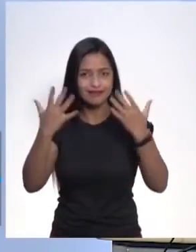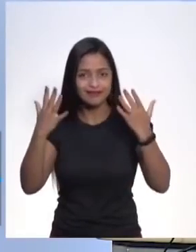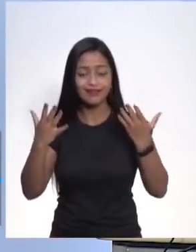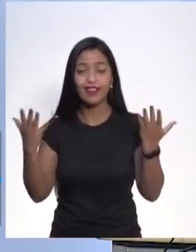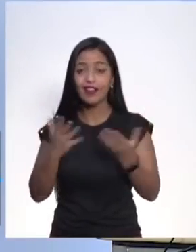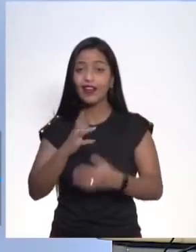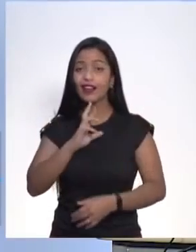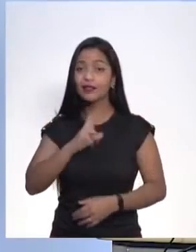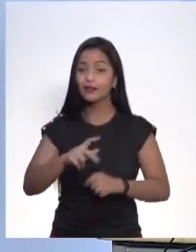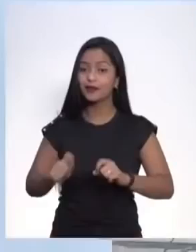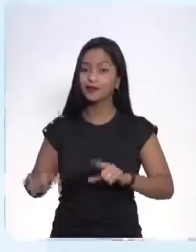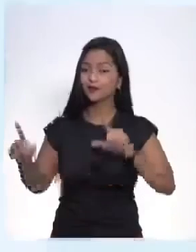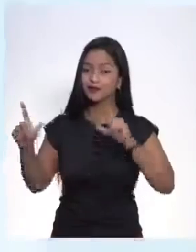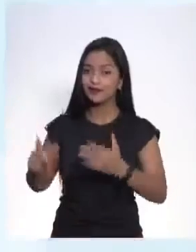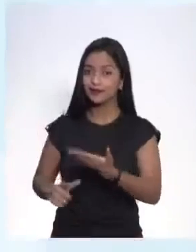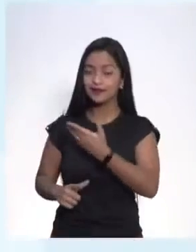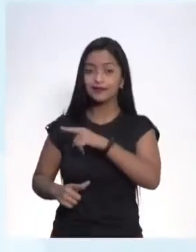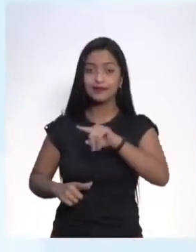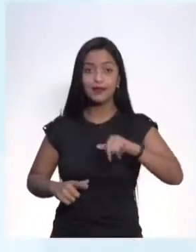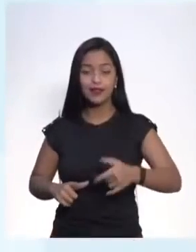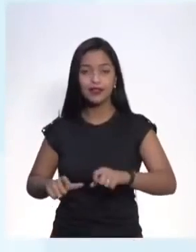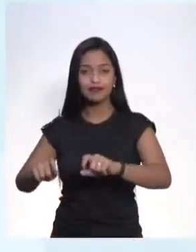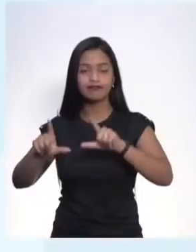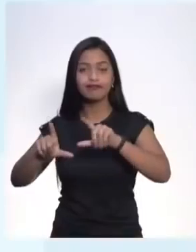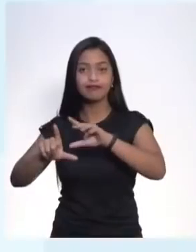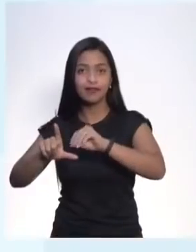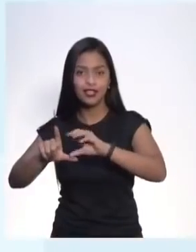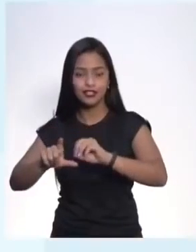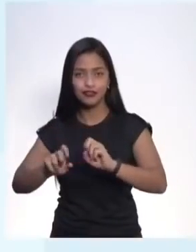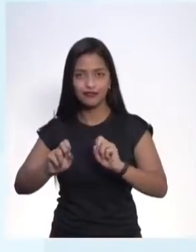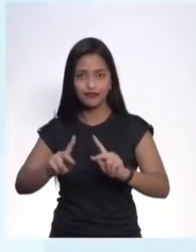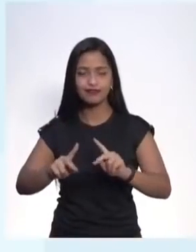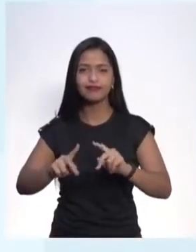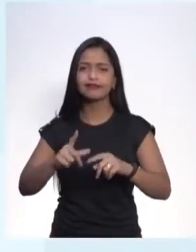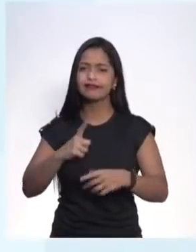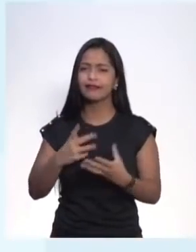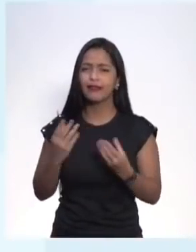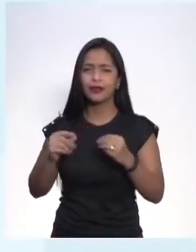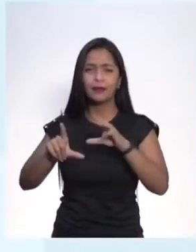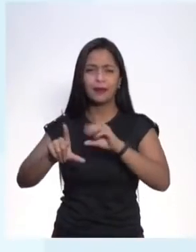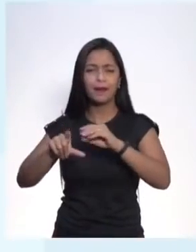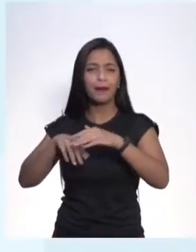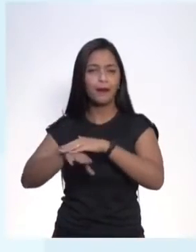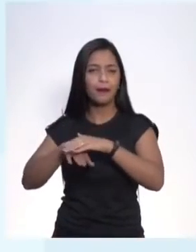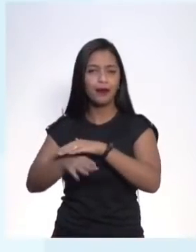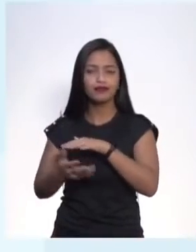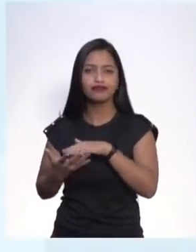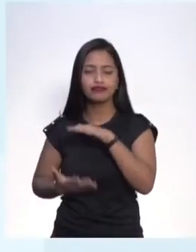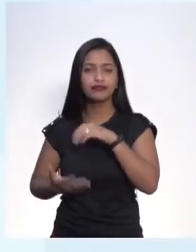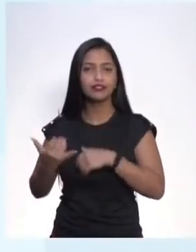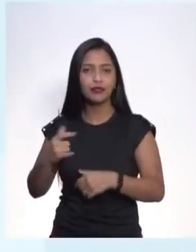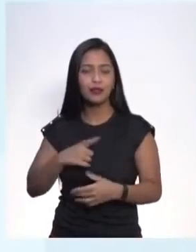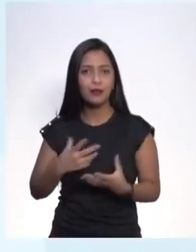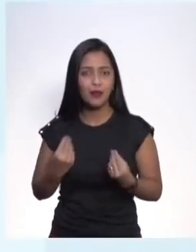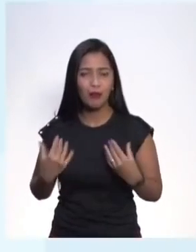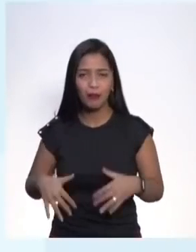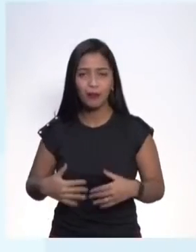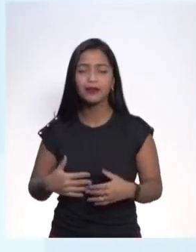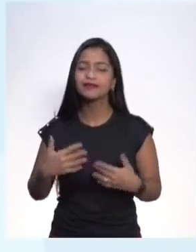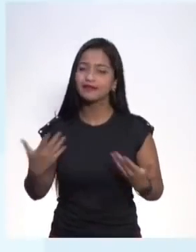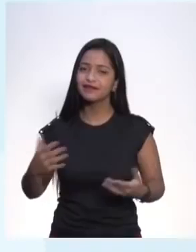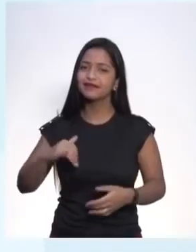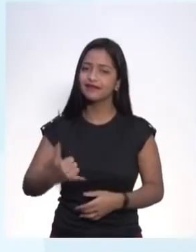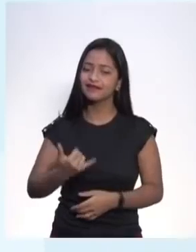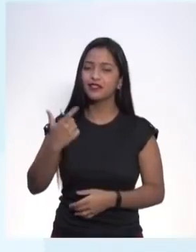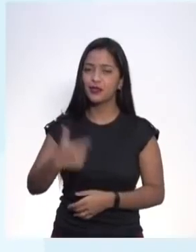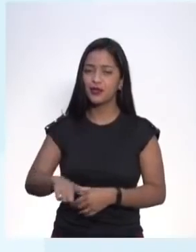para vocês. Tirar aquele famoso print, né? Para vocês, aquelas 500 mil fotos que vocês têm no celular. É isso aí. Tira aquele print.